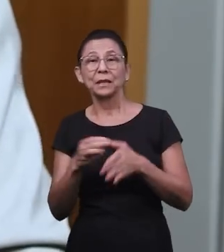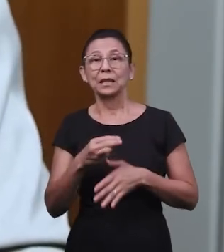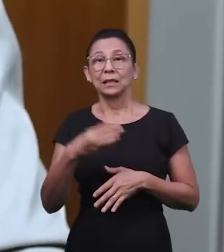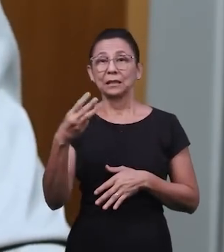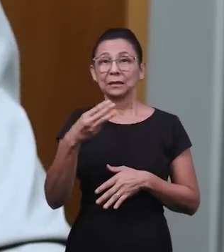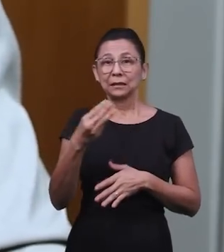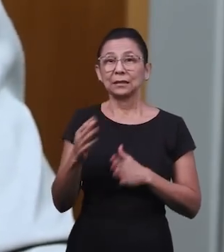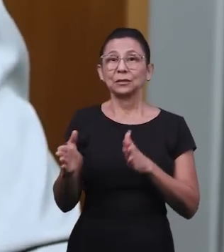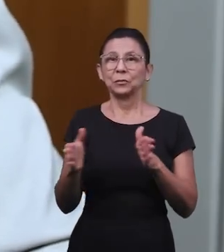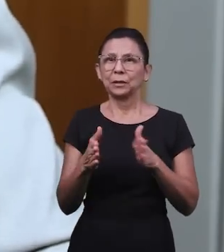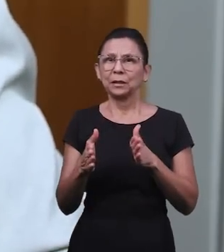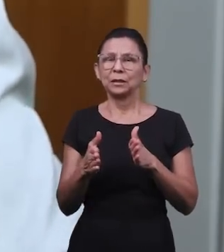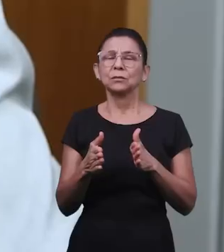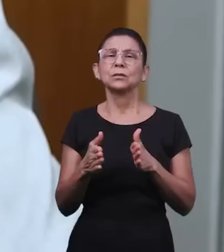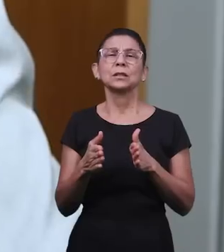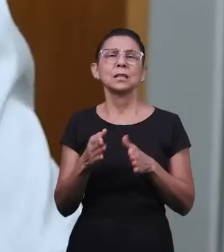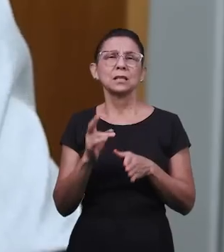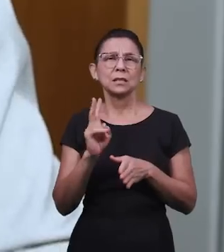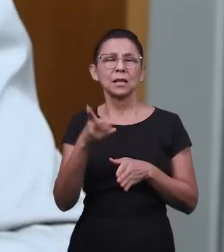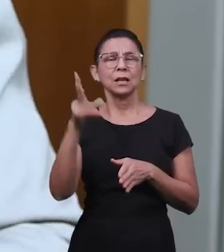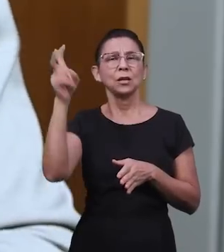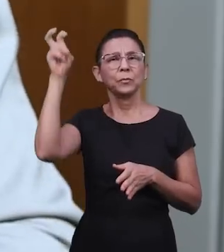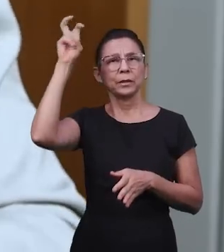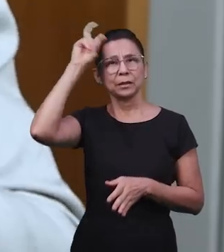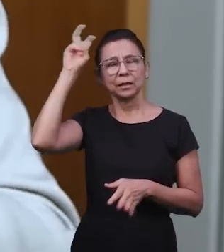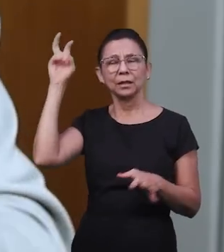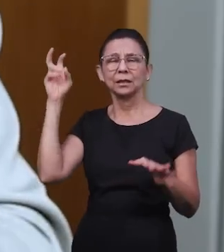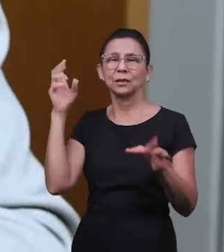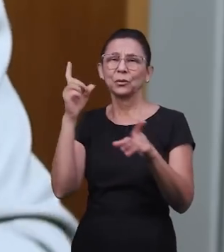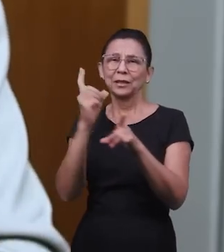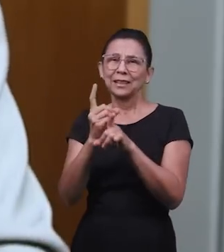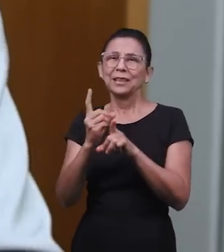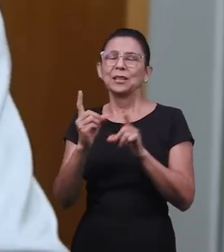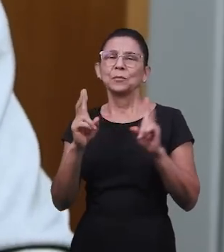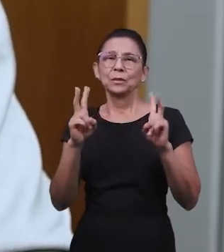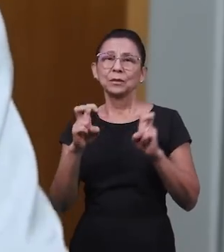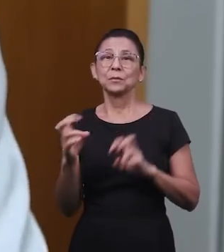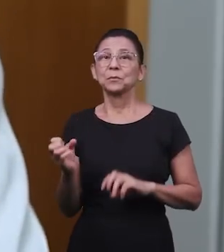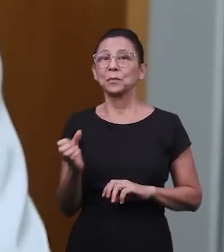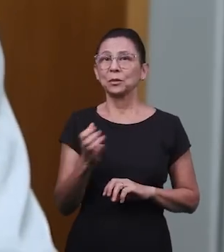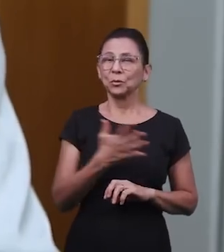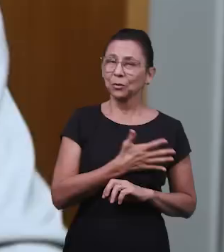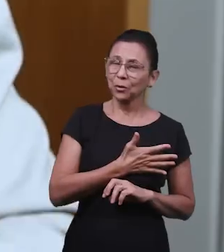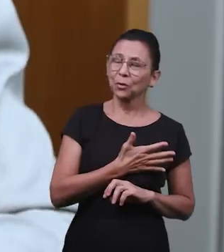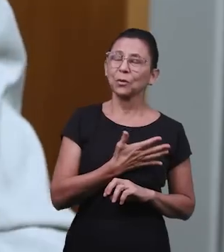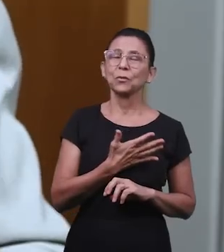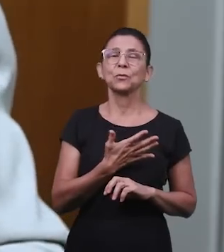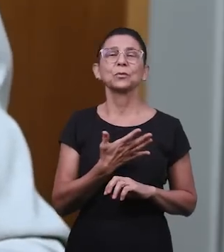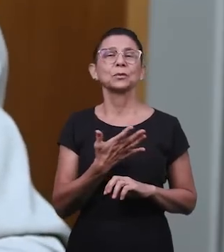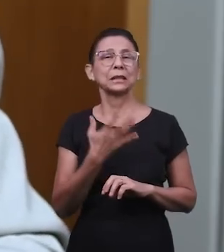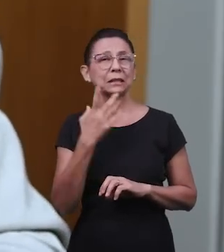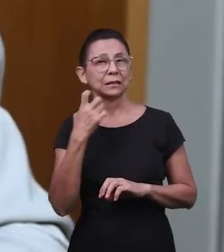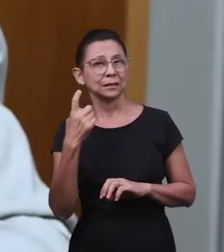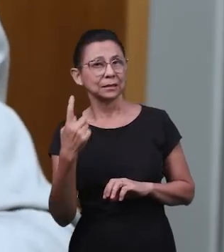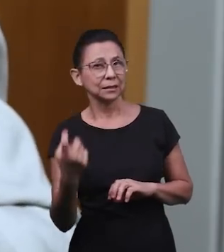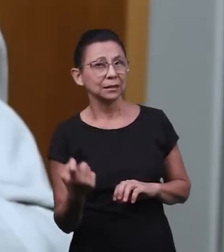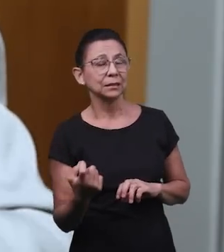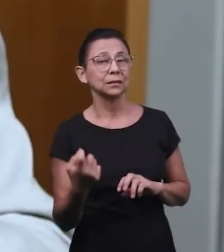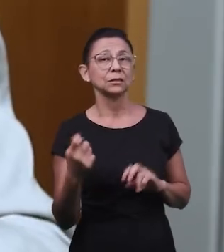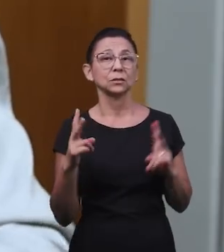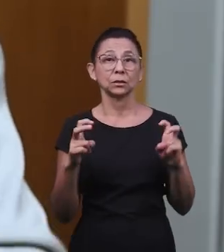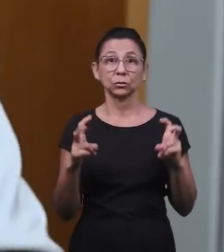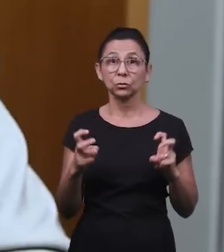temporada de alguns anos no ar, toda quinta-feira nos encontrando, trazendo sempre um tema novo para você, sempre um assunto interessante para